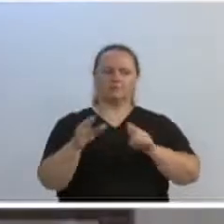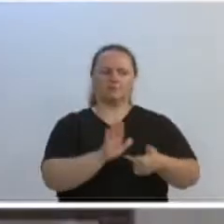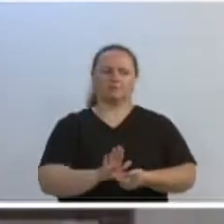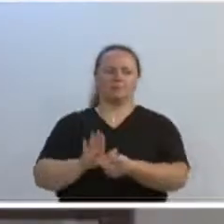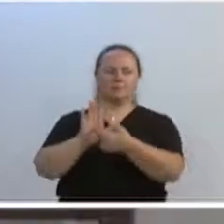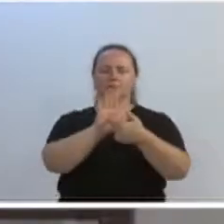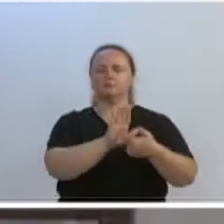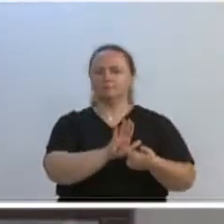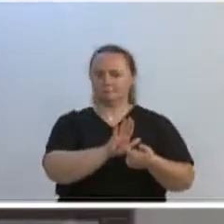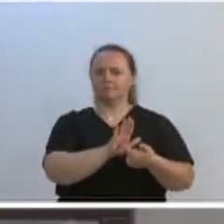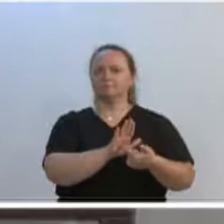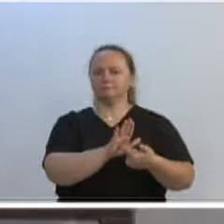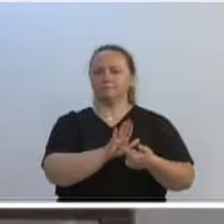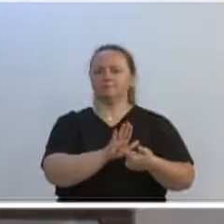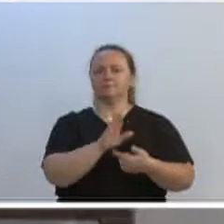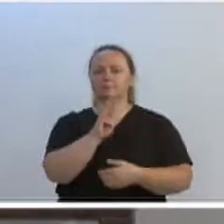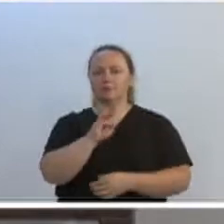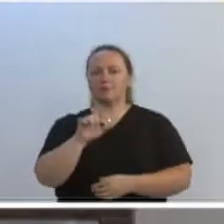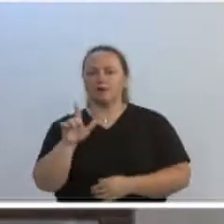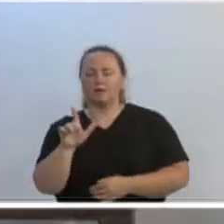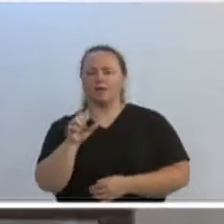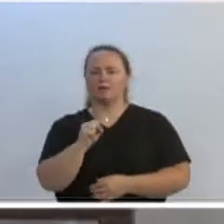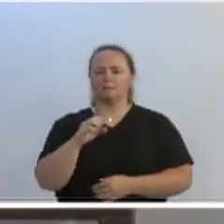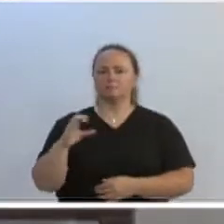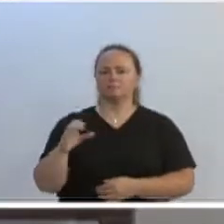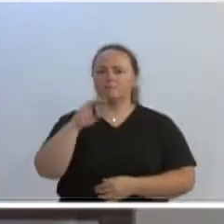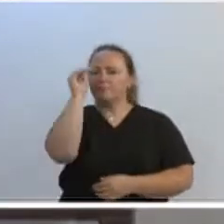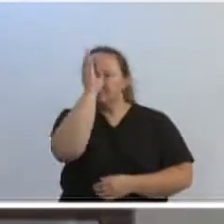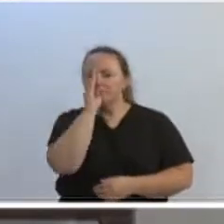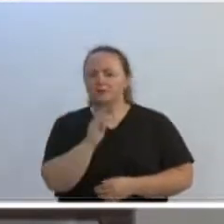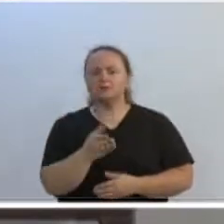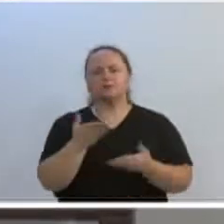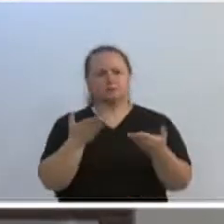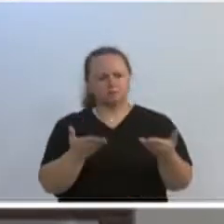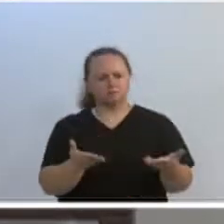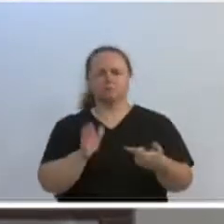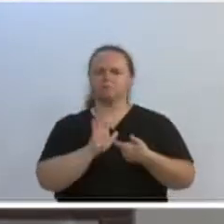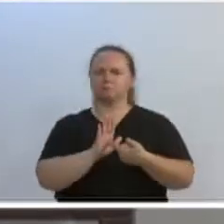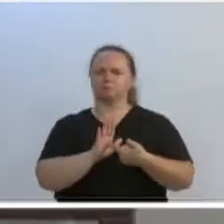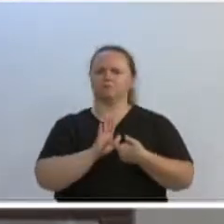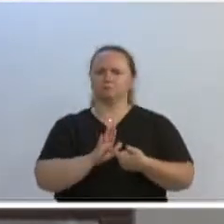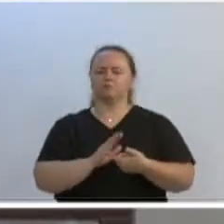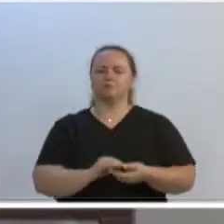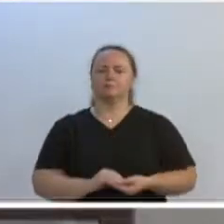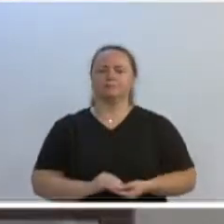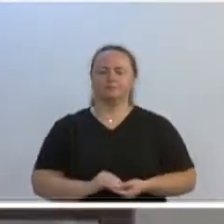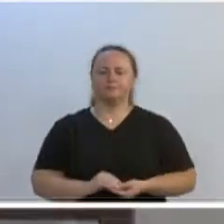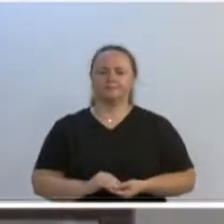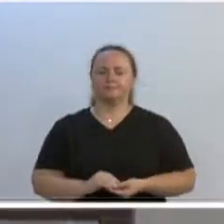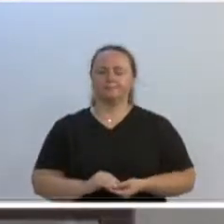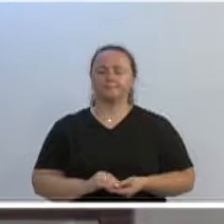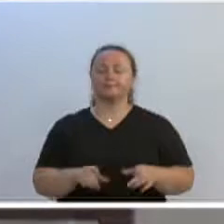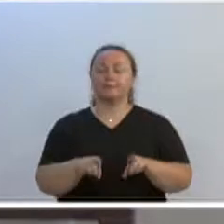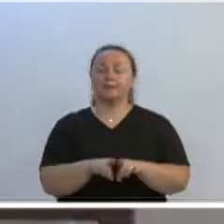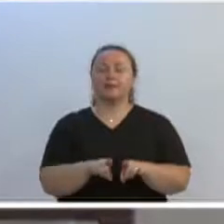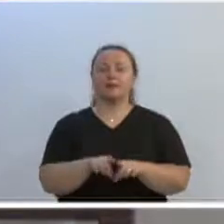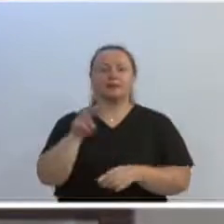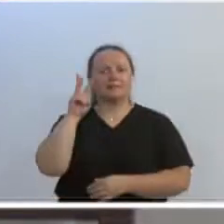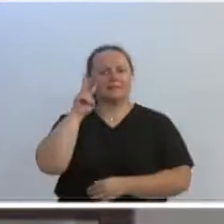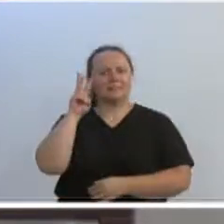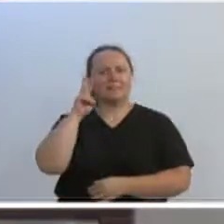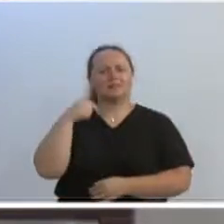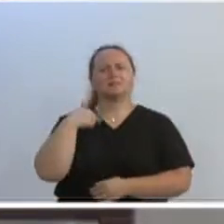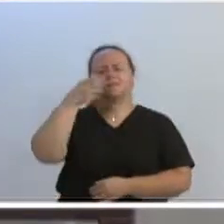bandas a esse catarinense até brasileiro um grande exemplo na última terça feira falei aqui sobre o caso do menino